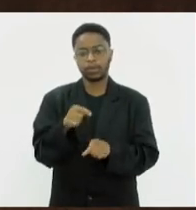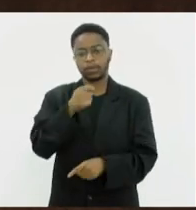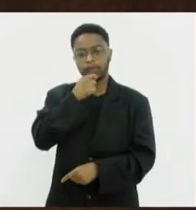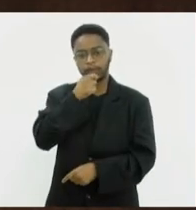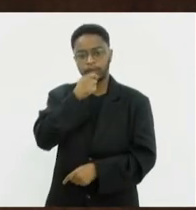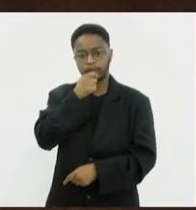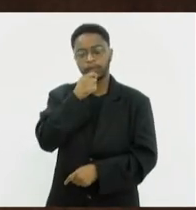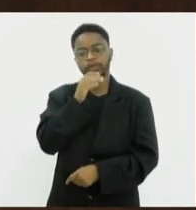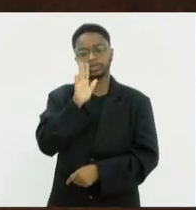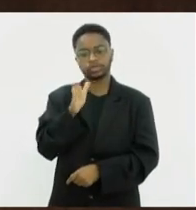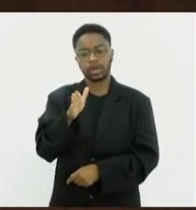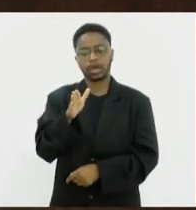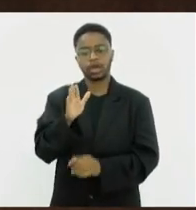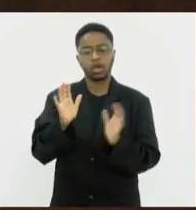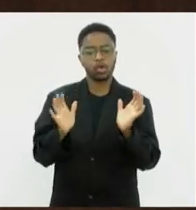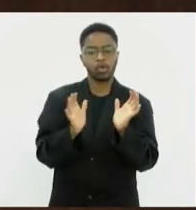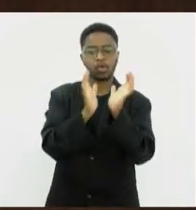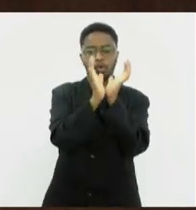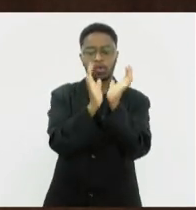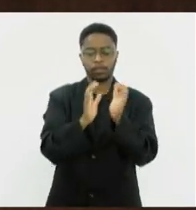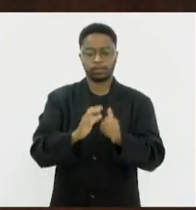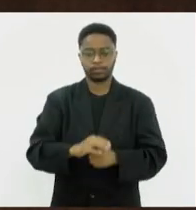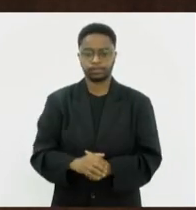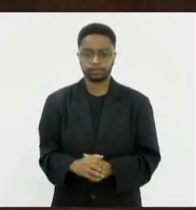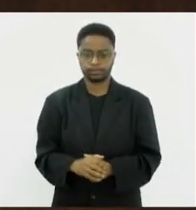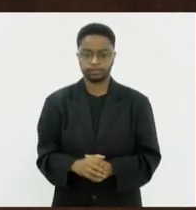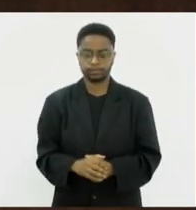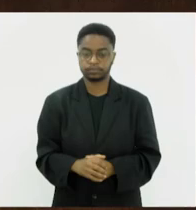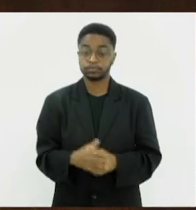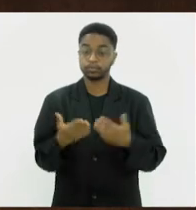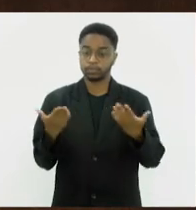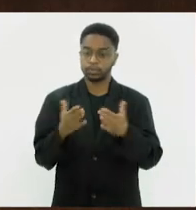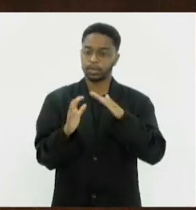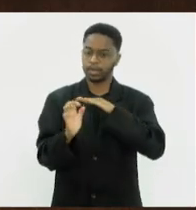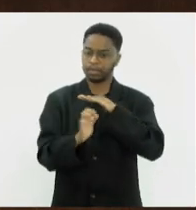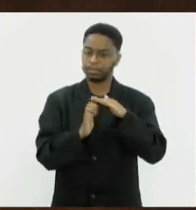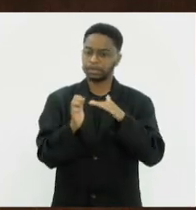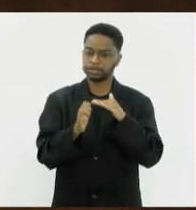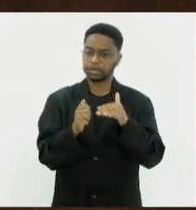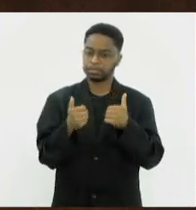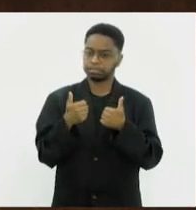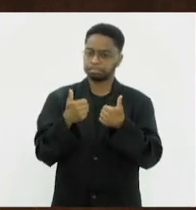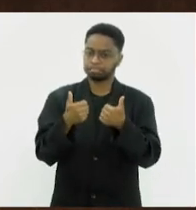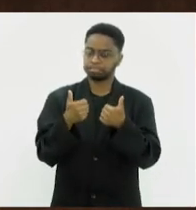apitando uma final de Copa do Mundo. Hoje, um empresário bem-sucedido